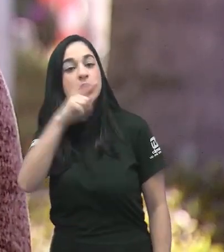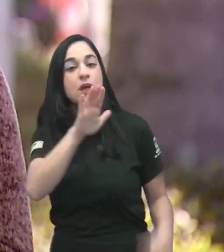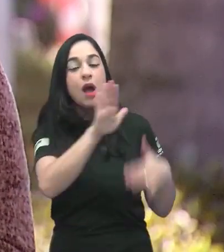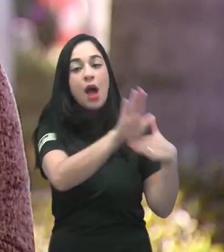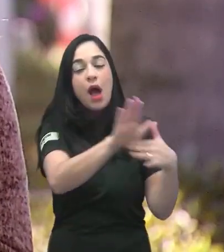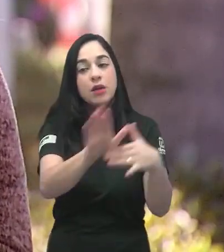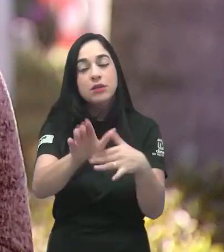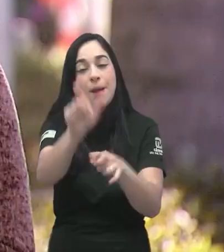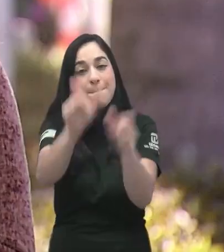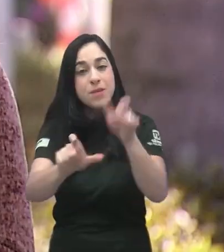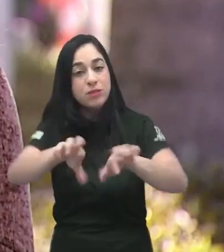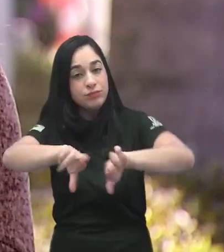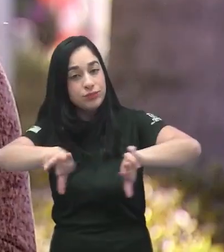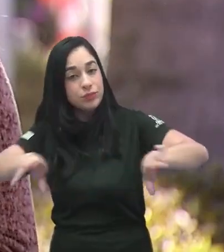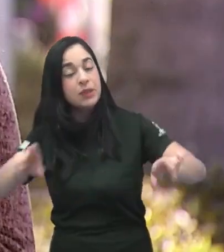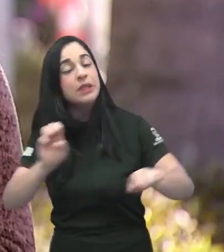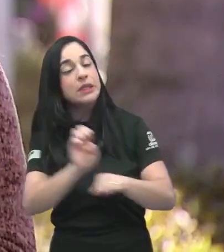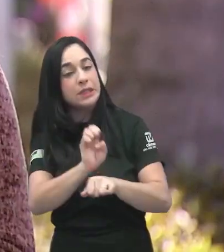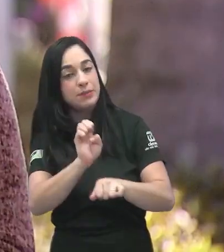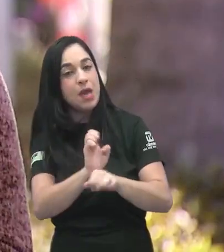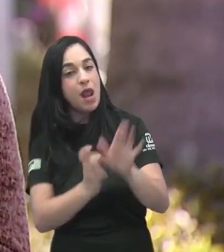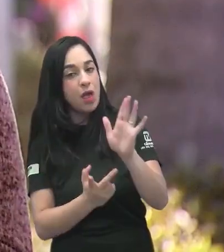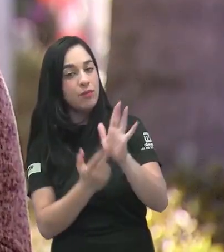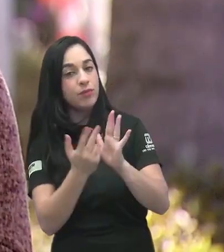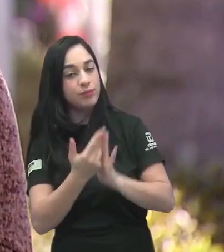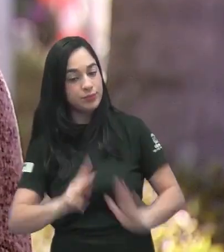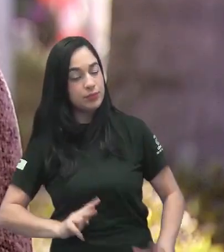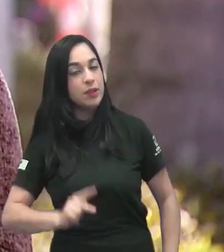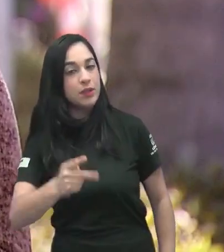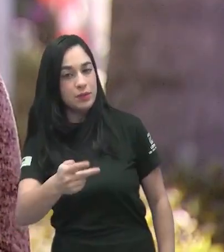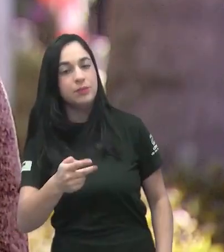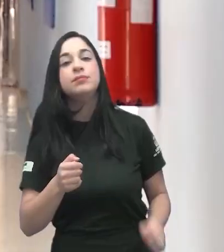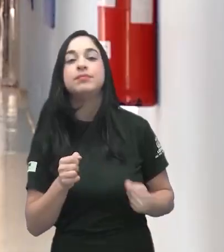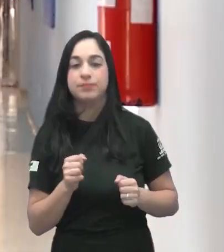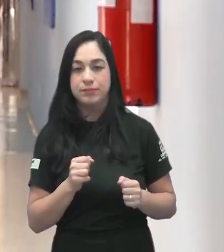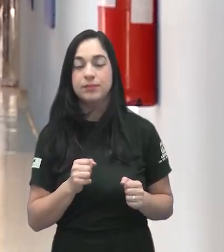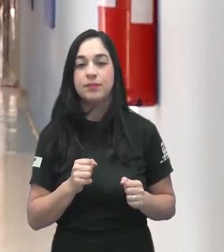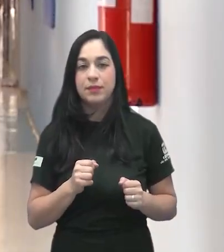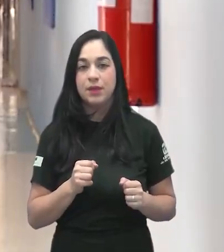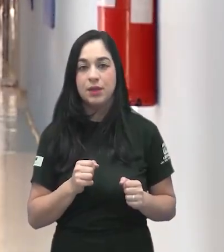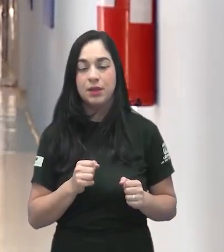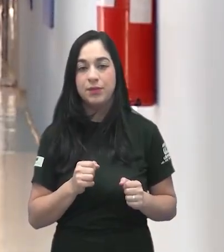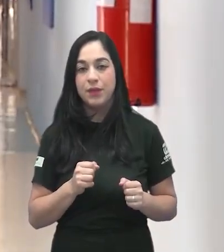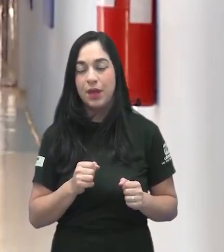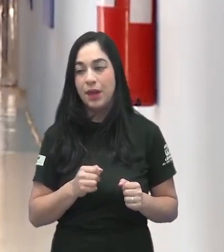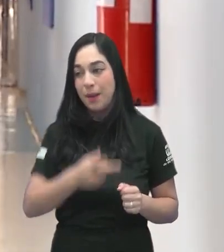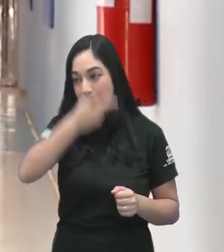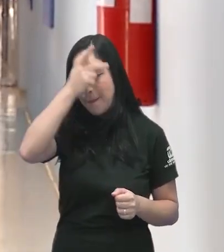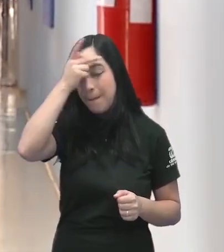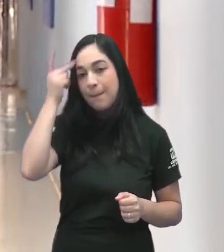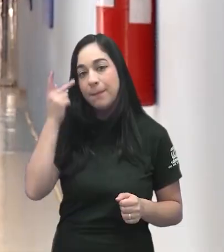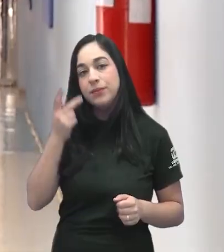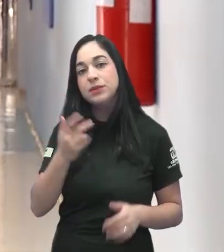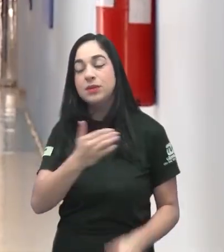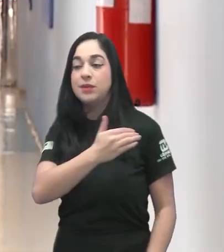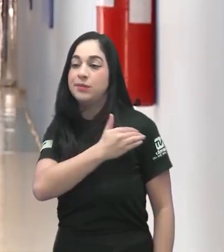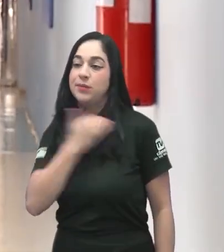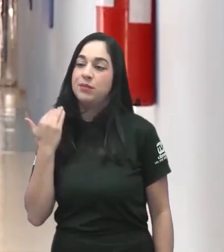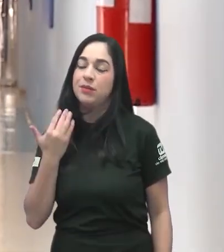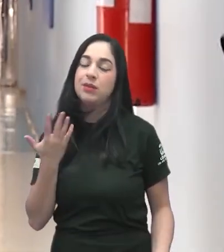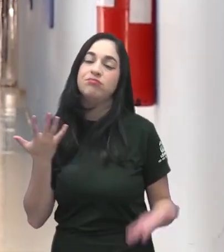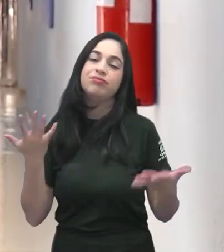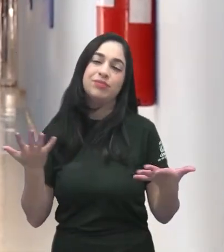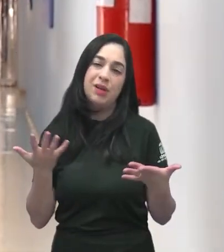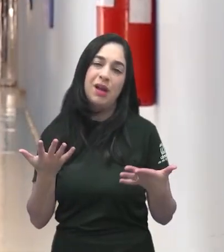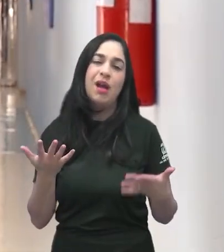puderam beneficiar diversas pessoas que aguardavam por um transplante. Para nós ressignifica aquela perda, para nós